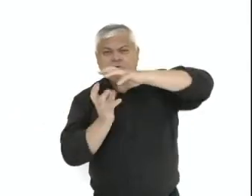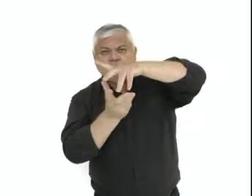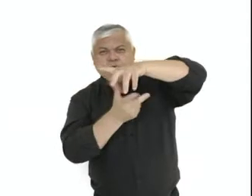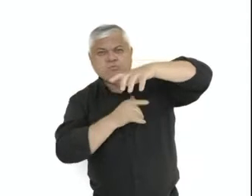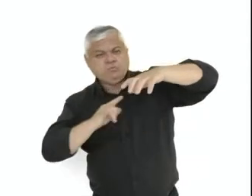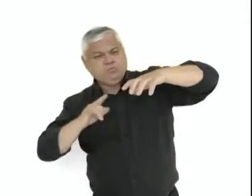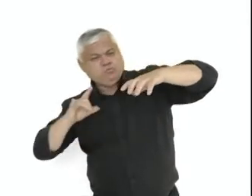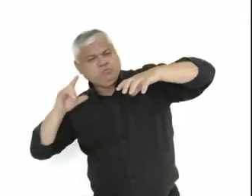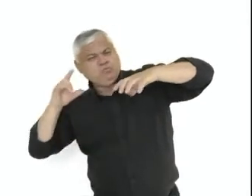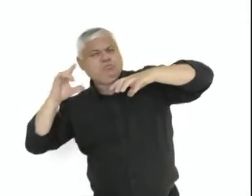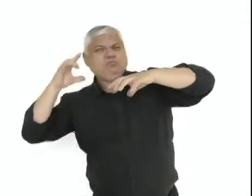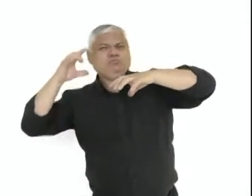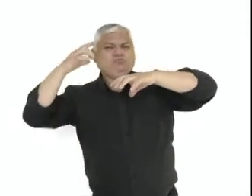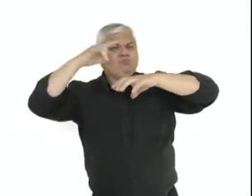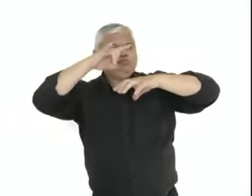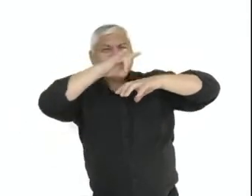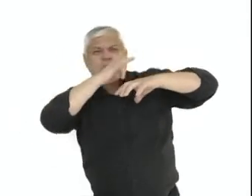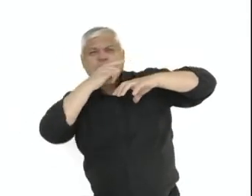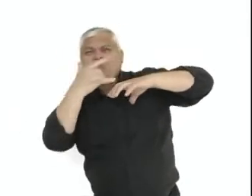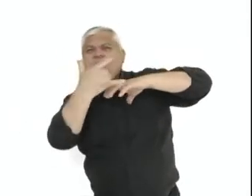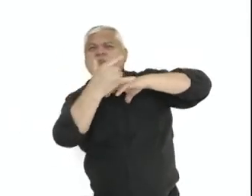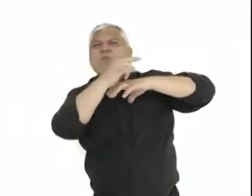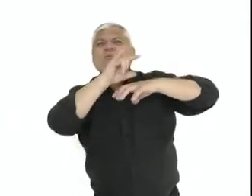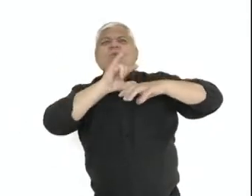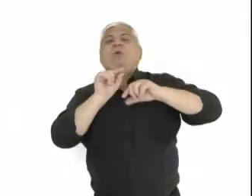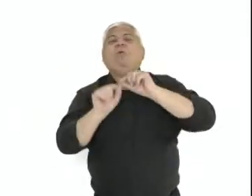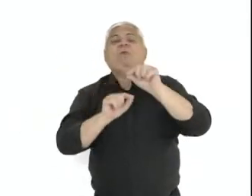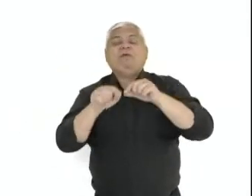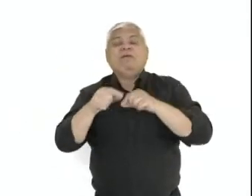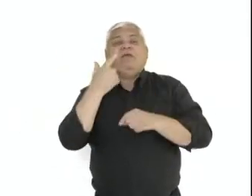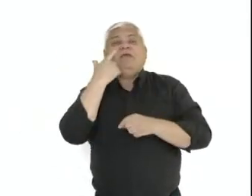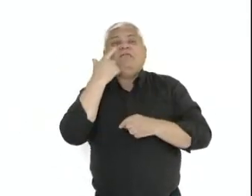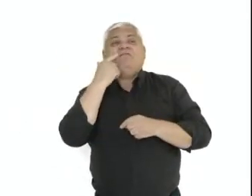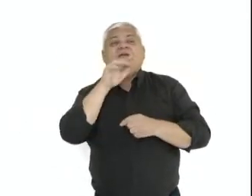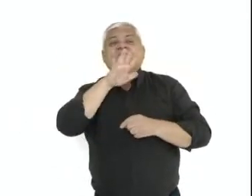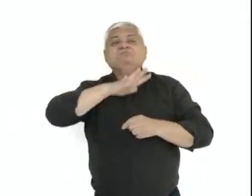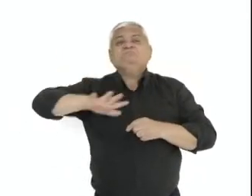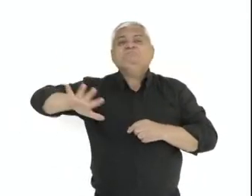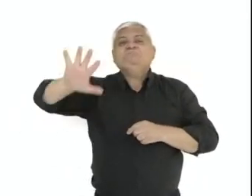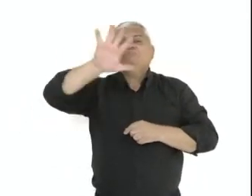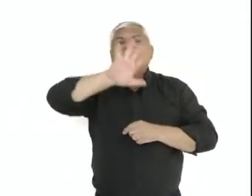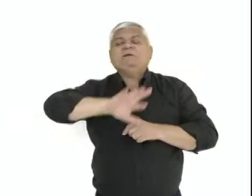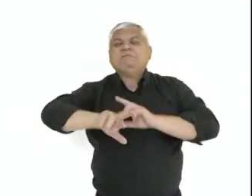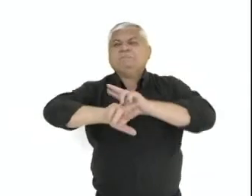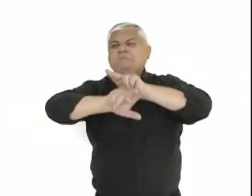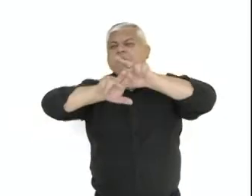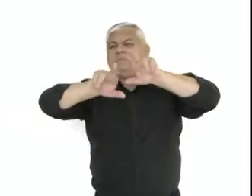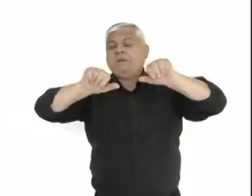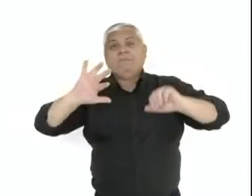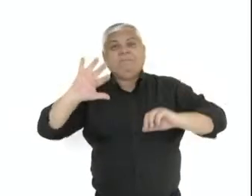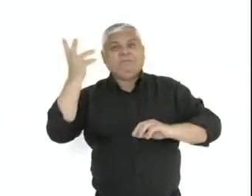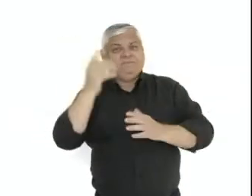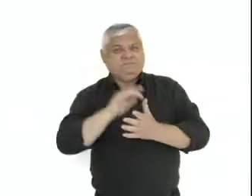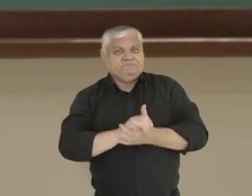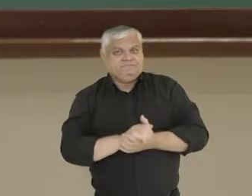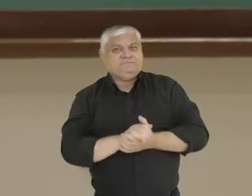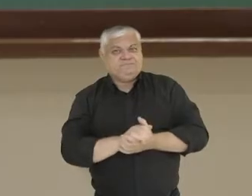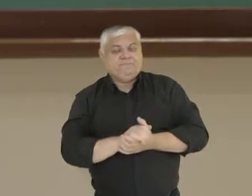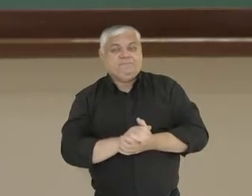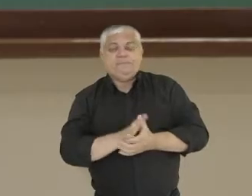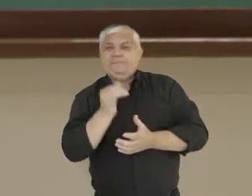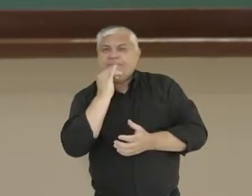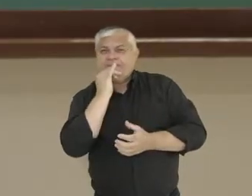terrestre, contribuindo para a análise temporal e espacial de diferentes fenômenos. Então, ao falarmos